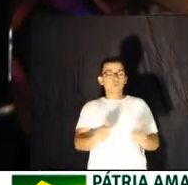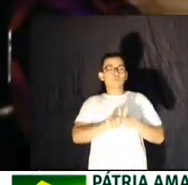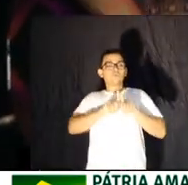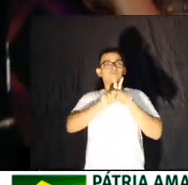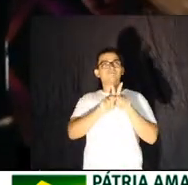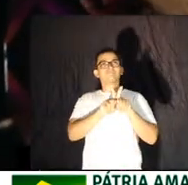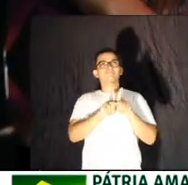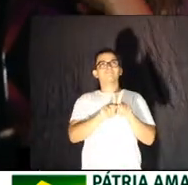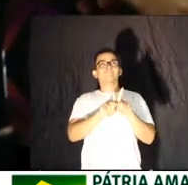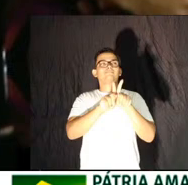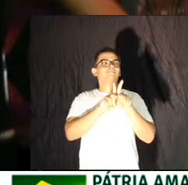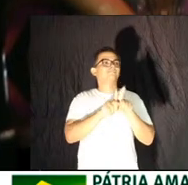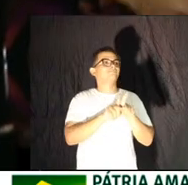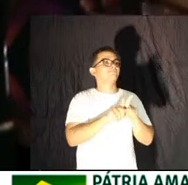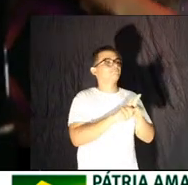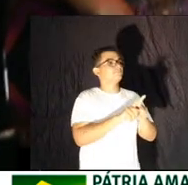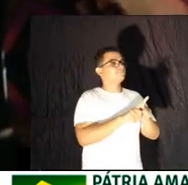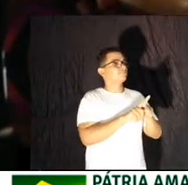tanto faz.